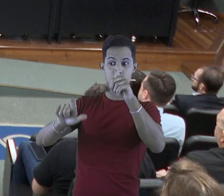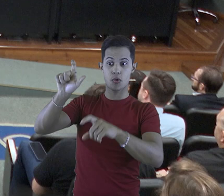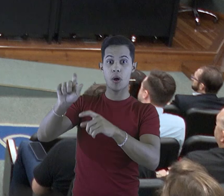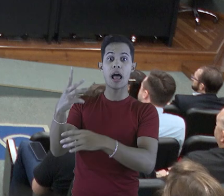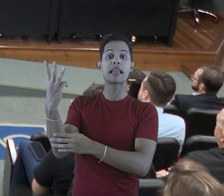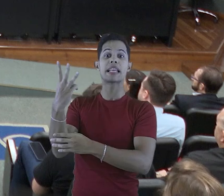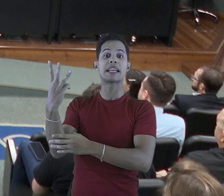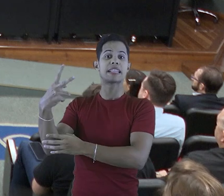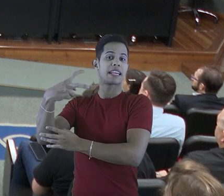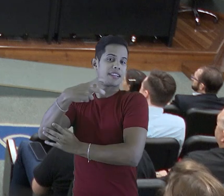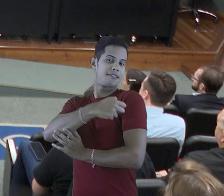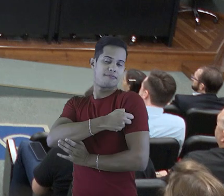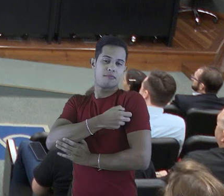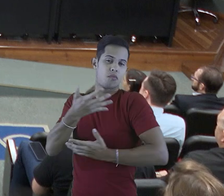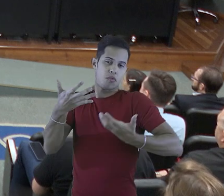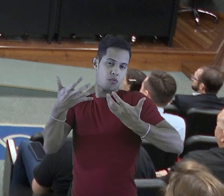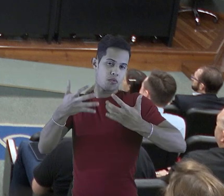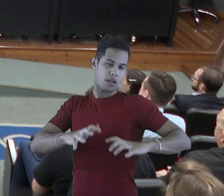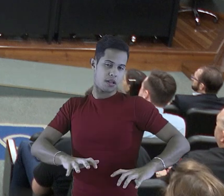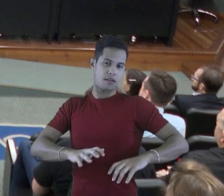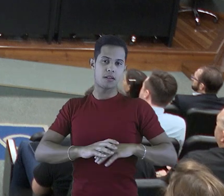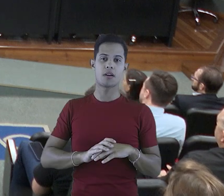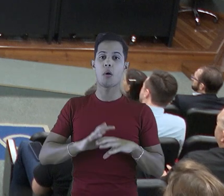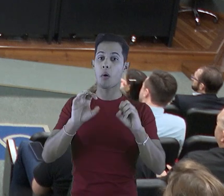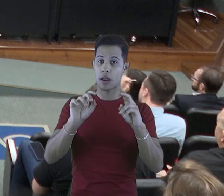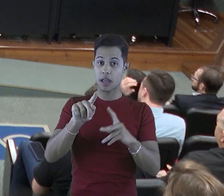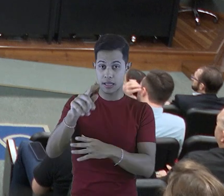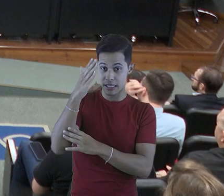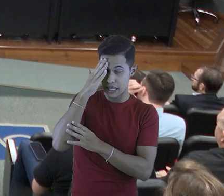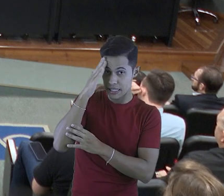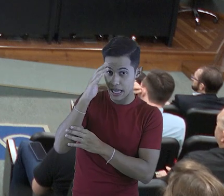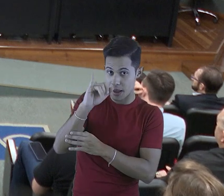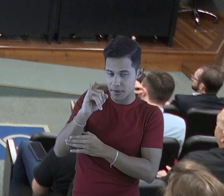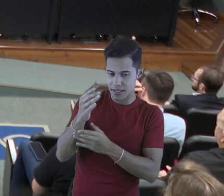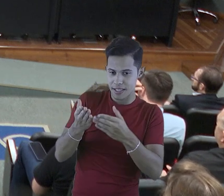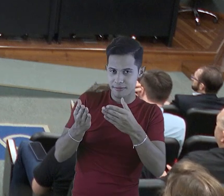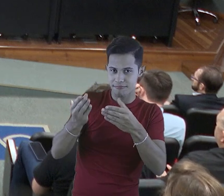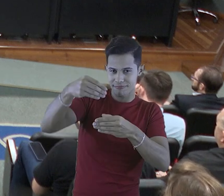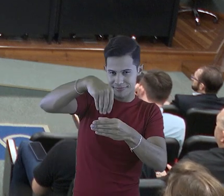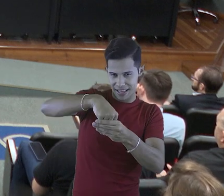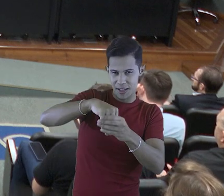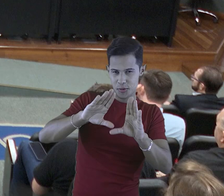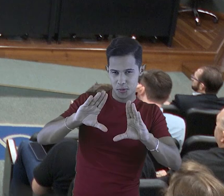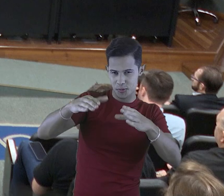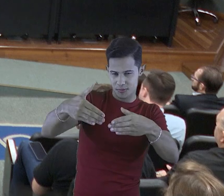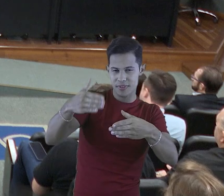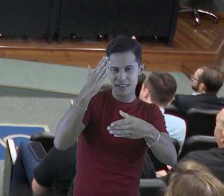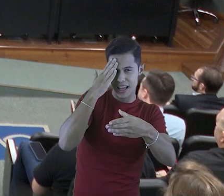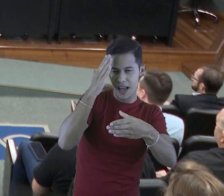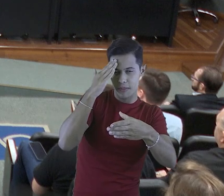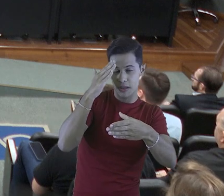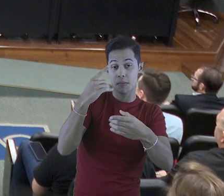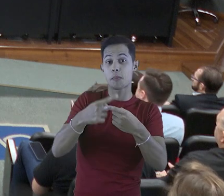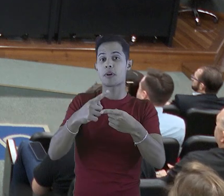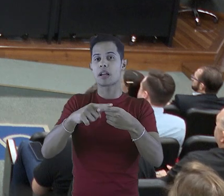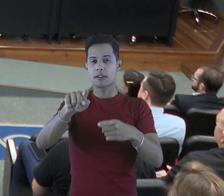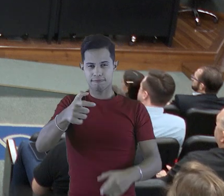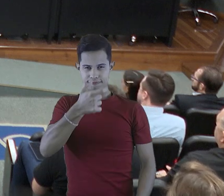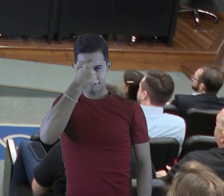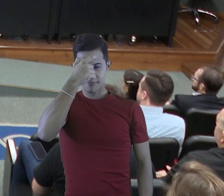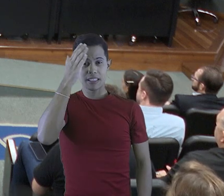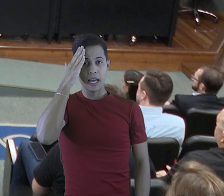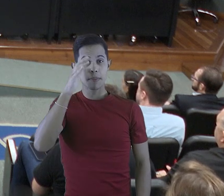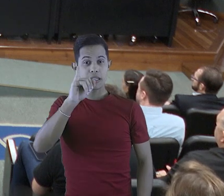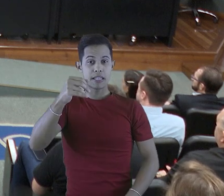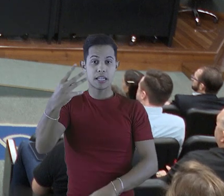terceira dose da vacina. Você sabe se você está ali dentro ou não, não sabe? Porque você sabe se você tomou ou não três